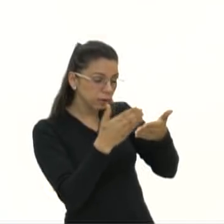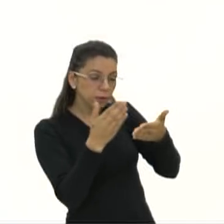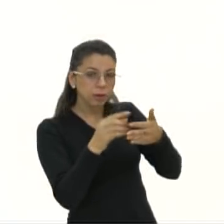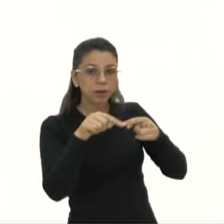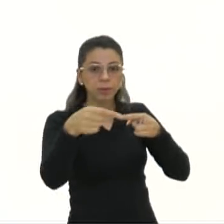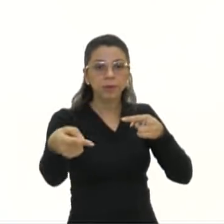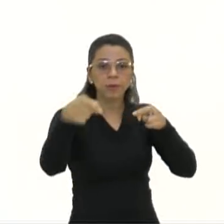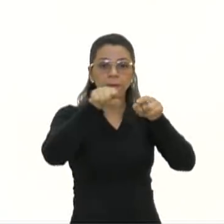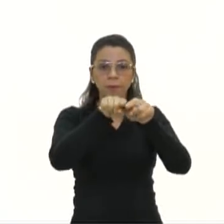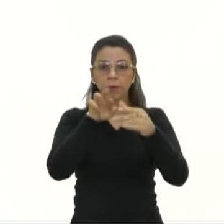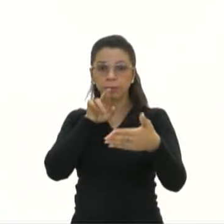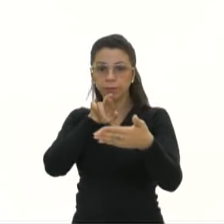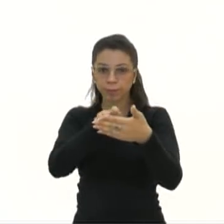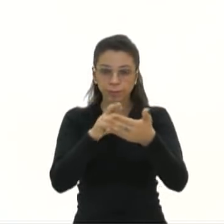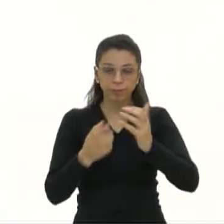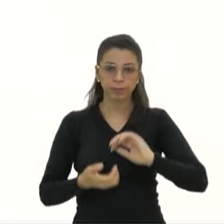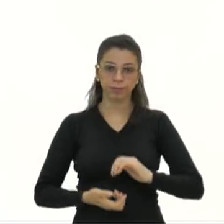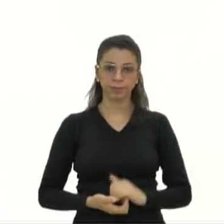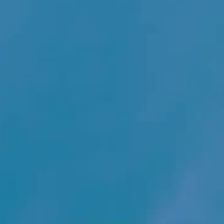resposta correta.